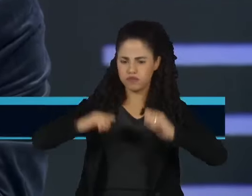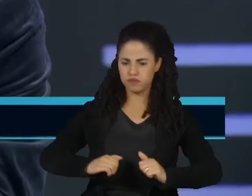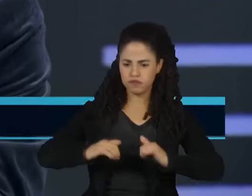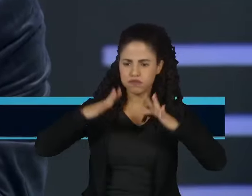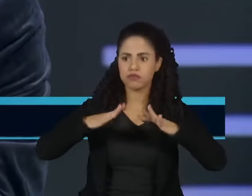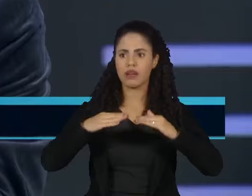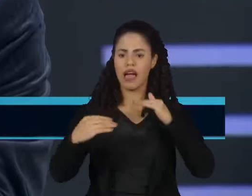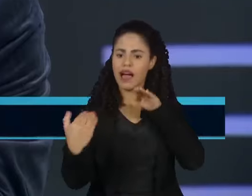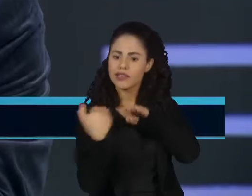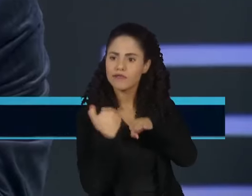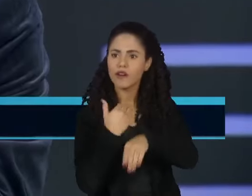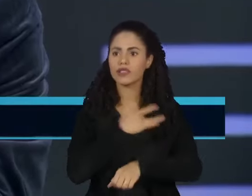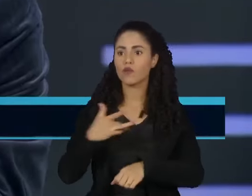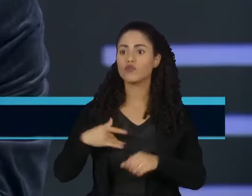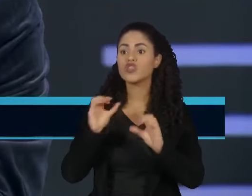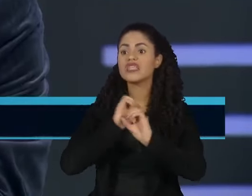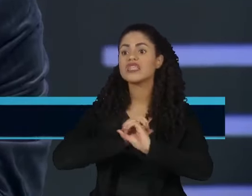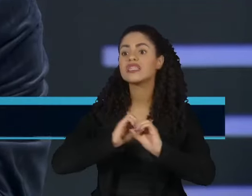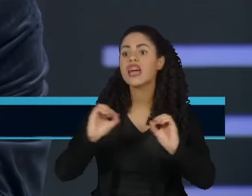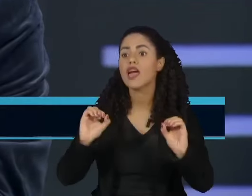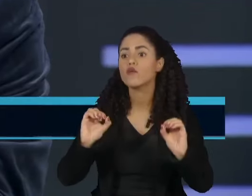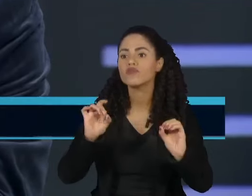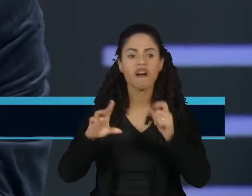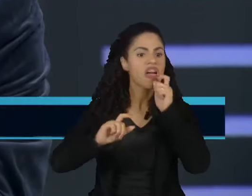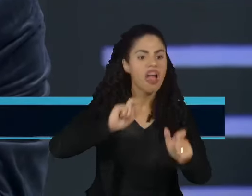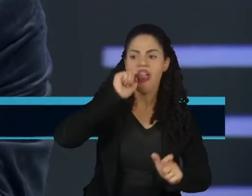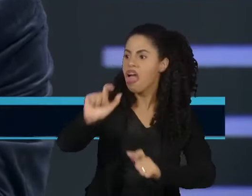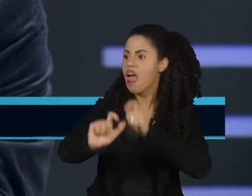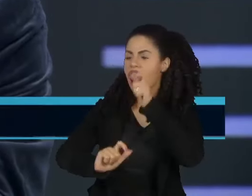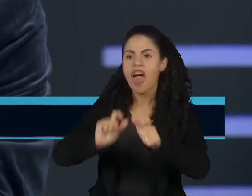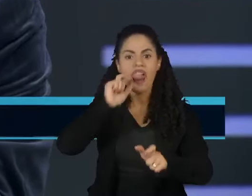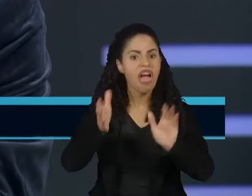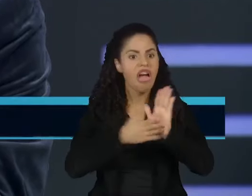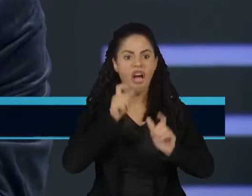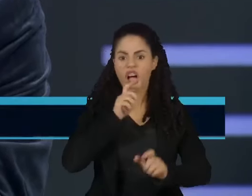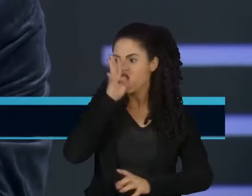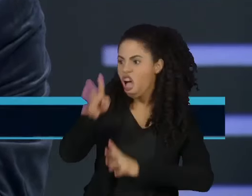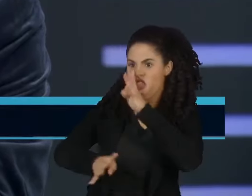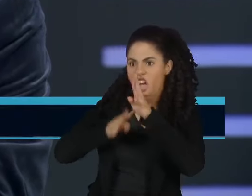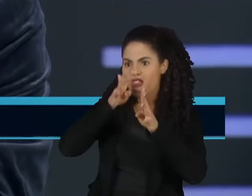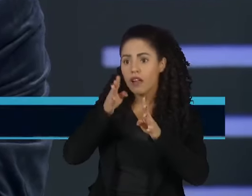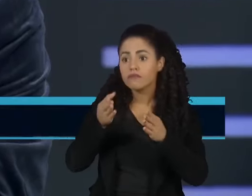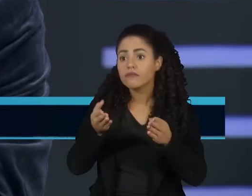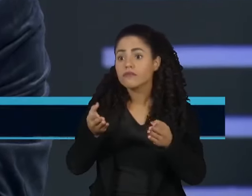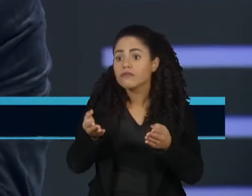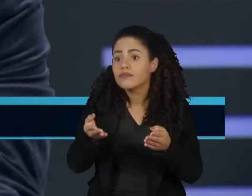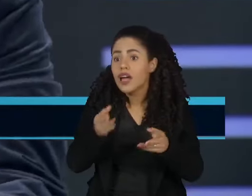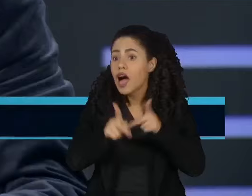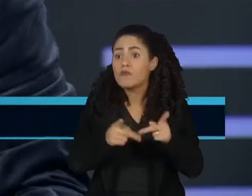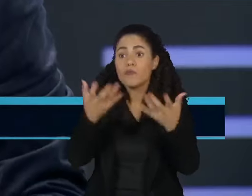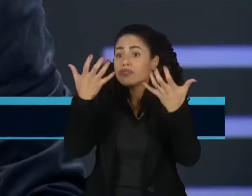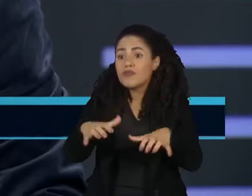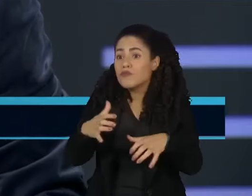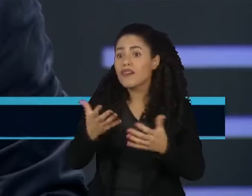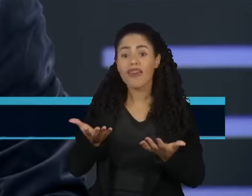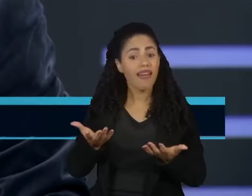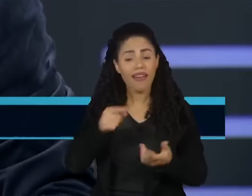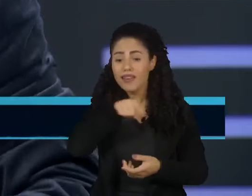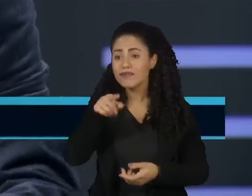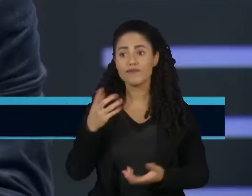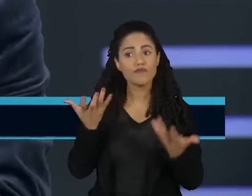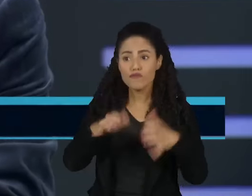zero. Só acusação infundada. Qual o interesse da população? O que nós,